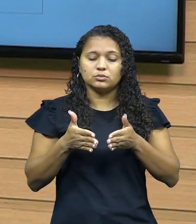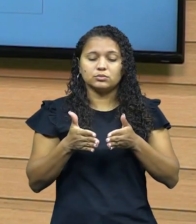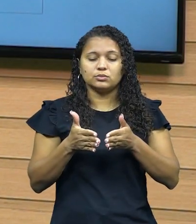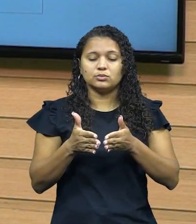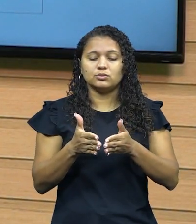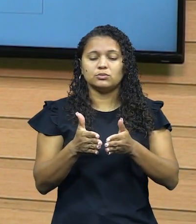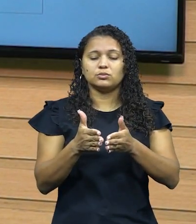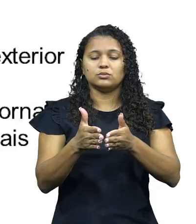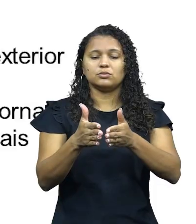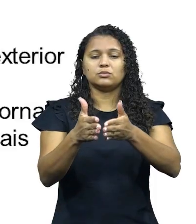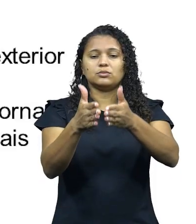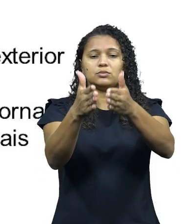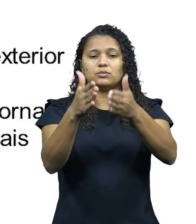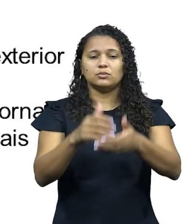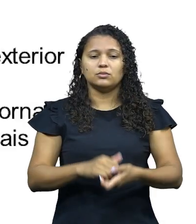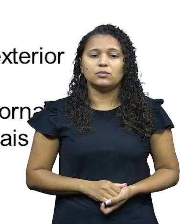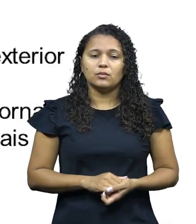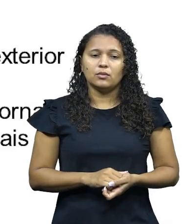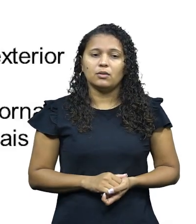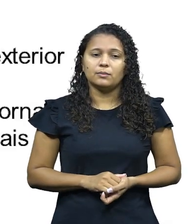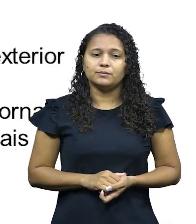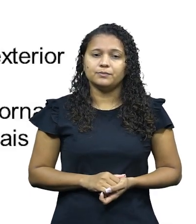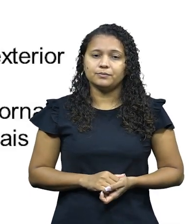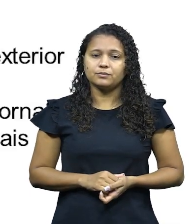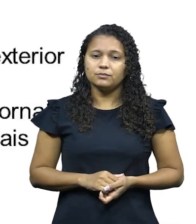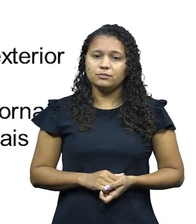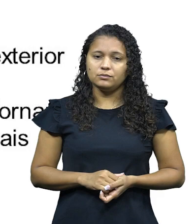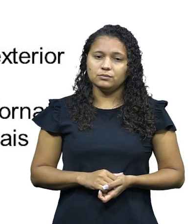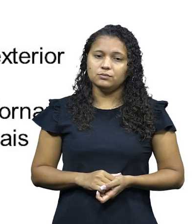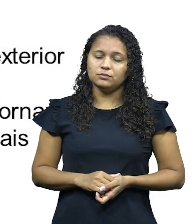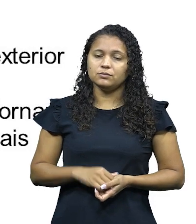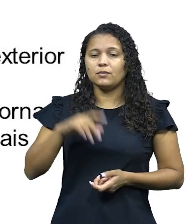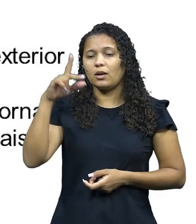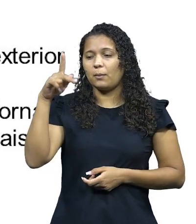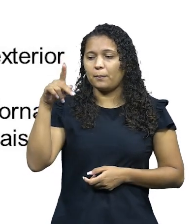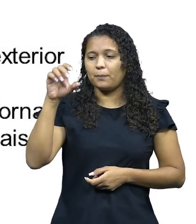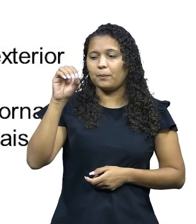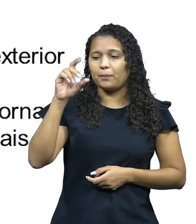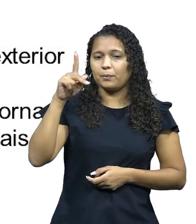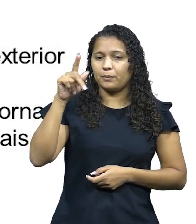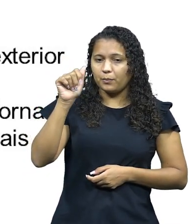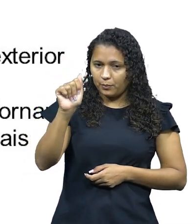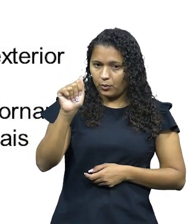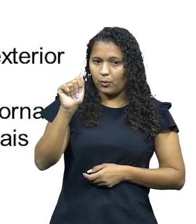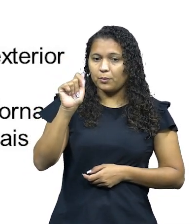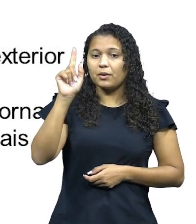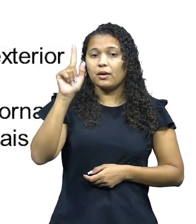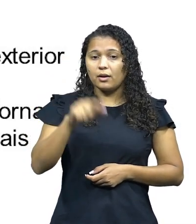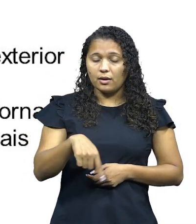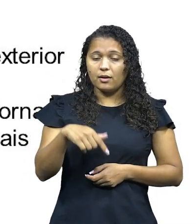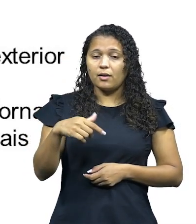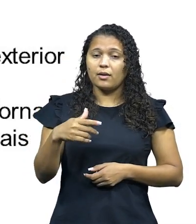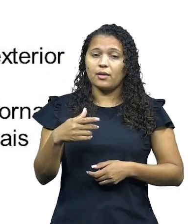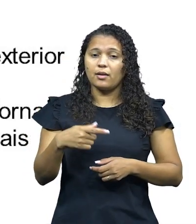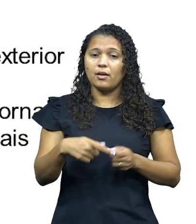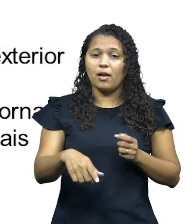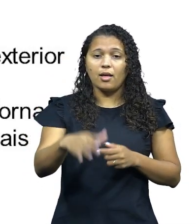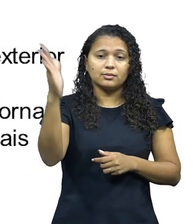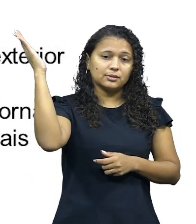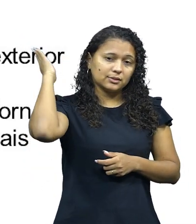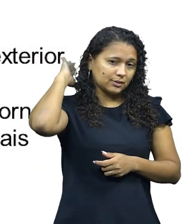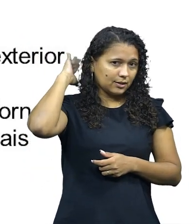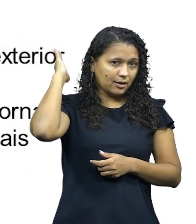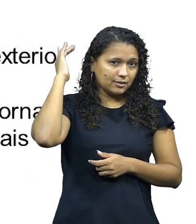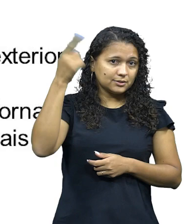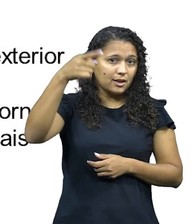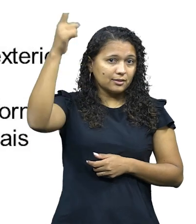seu segmento. E a popa ela é a parte traseira do barco,